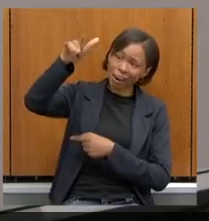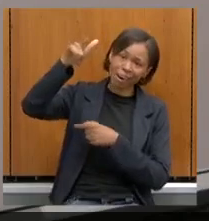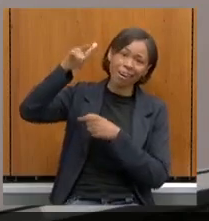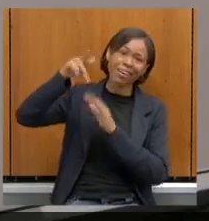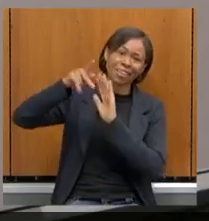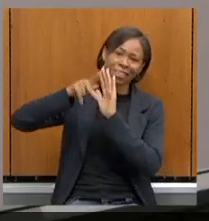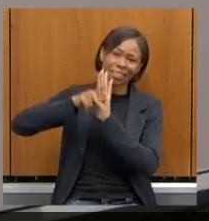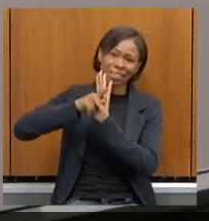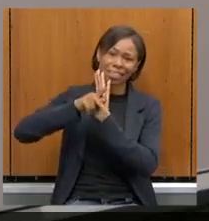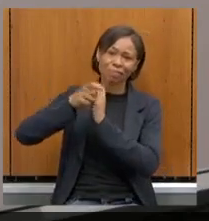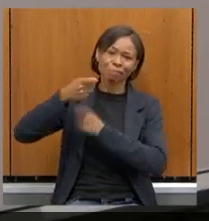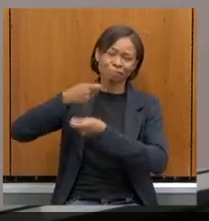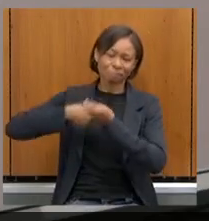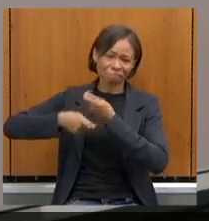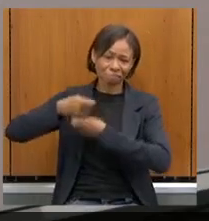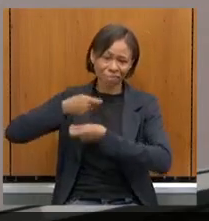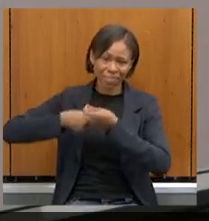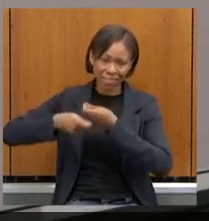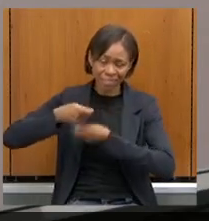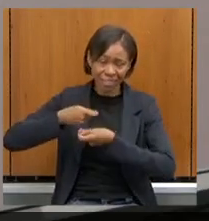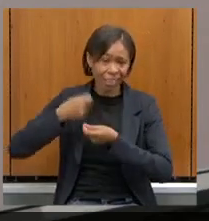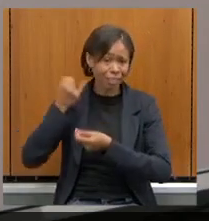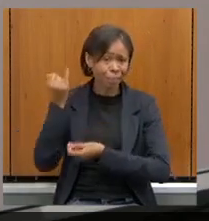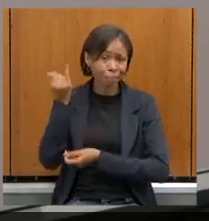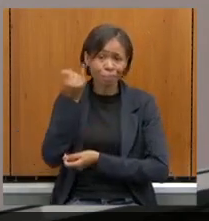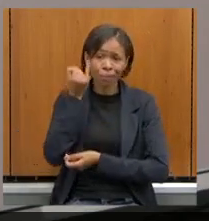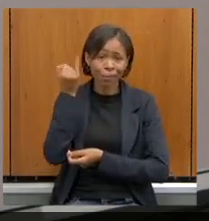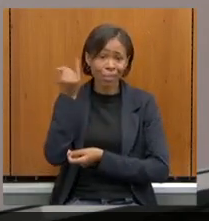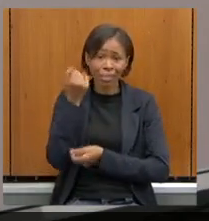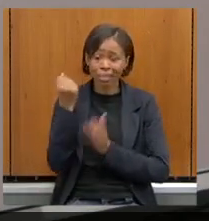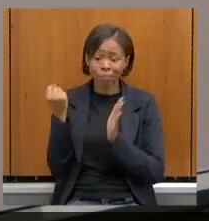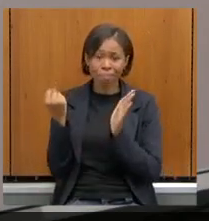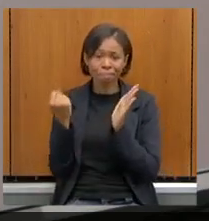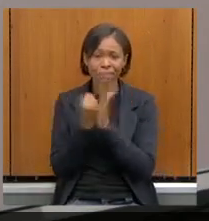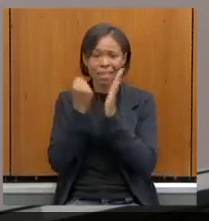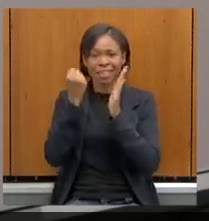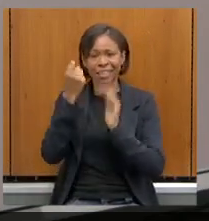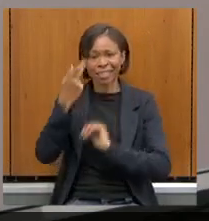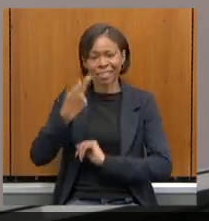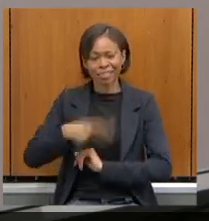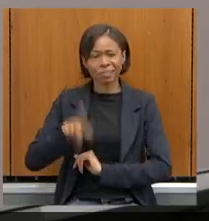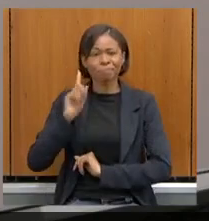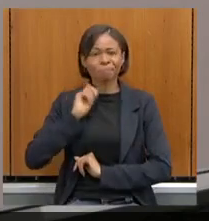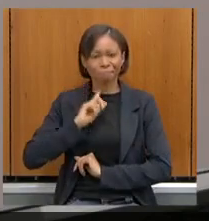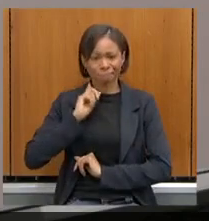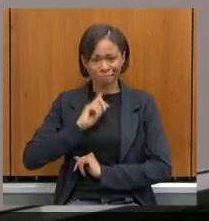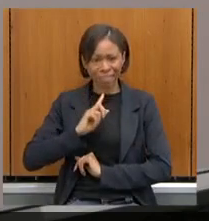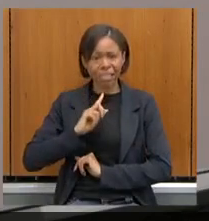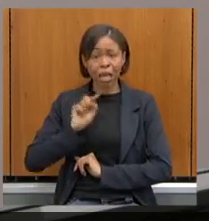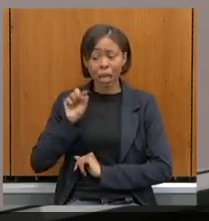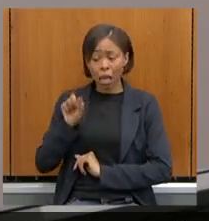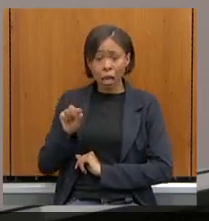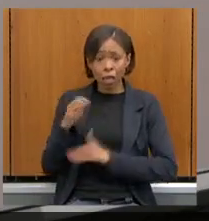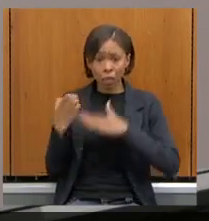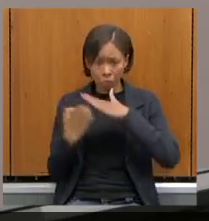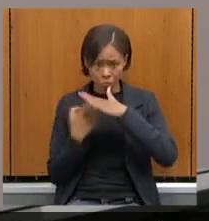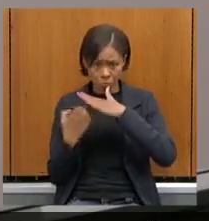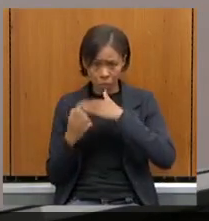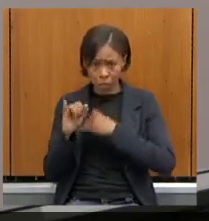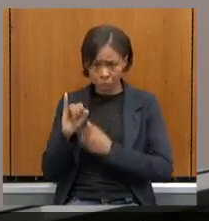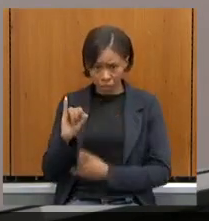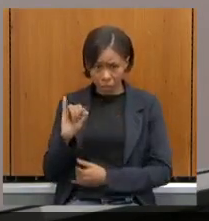é muito importante também para a marca Minas, e é uma empresa que, pasmem, a Itapemirim